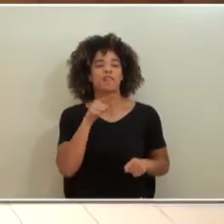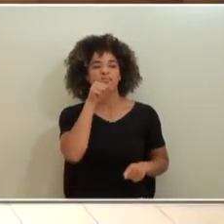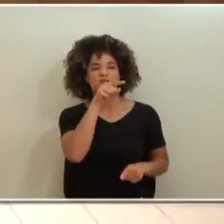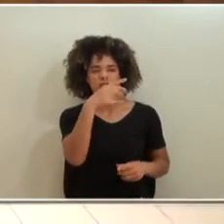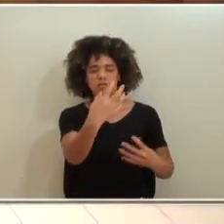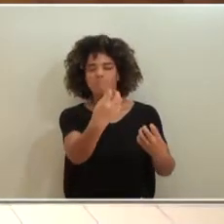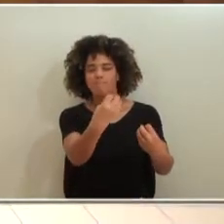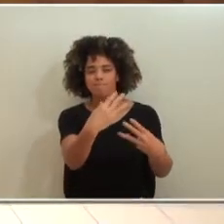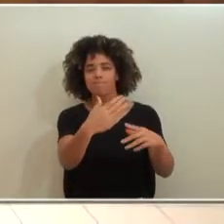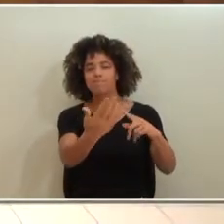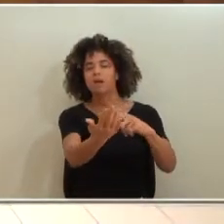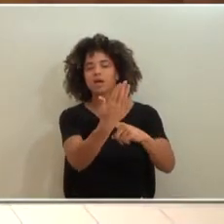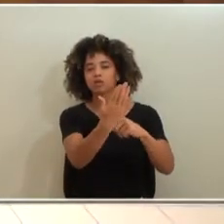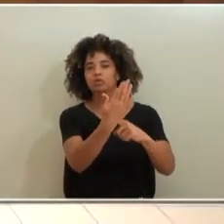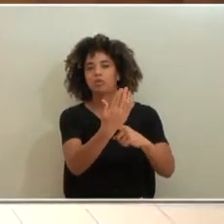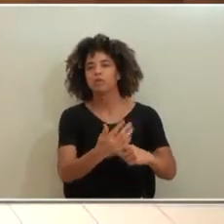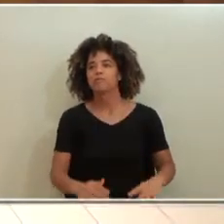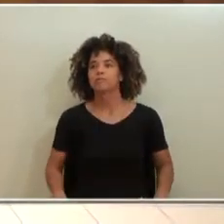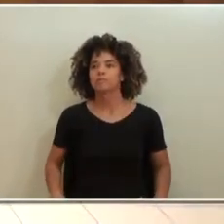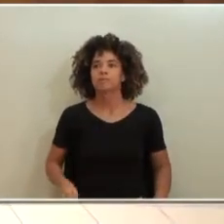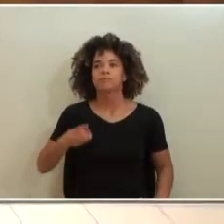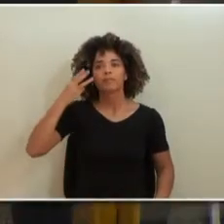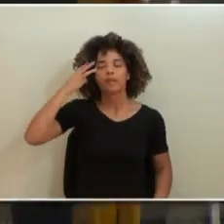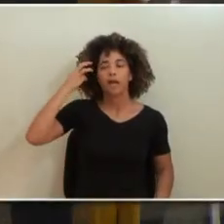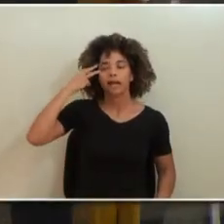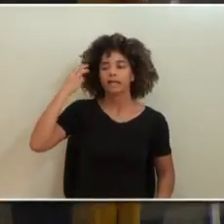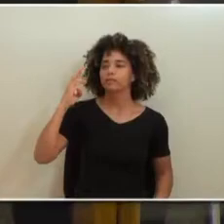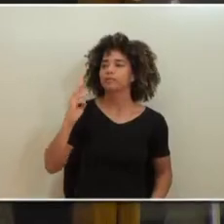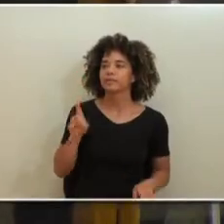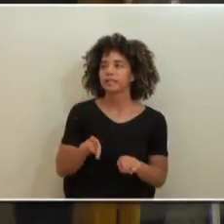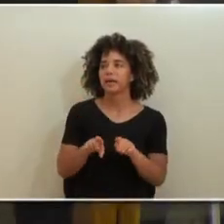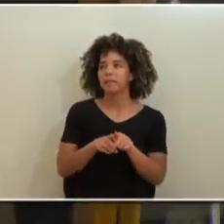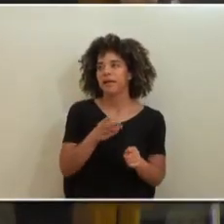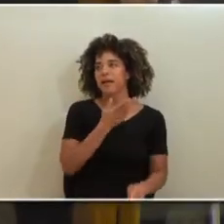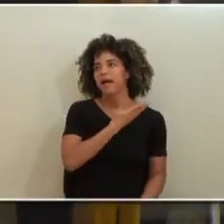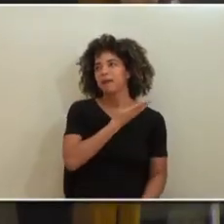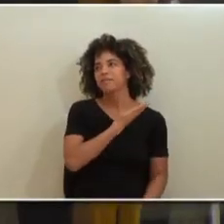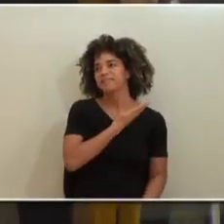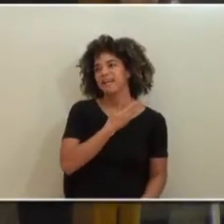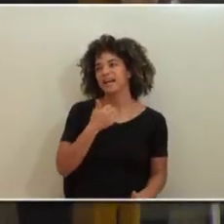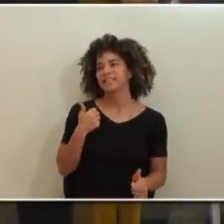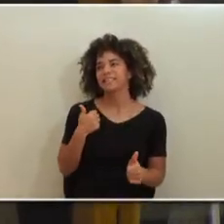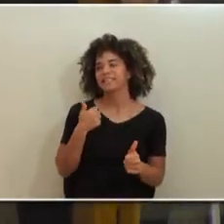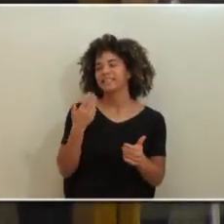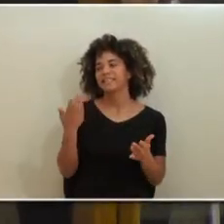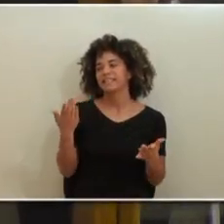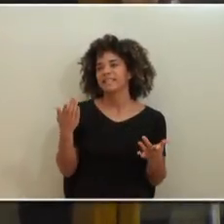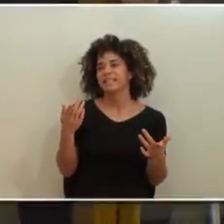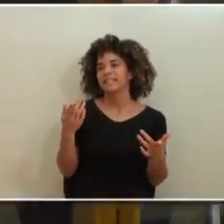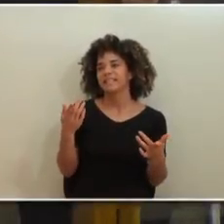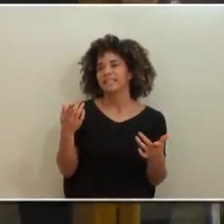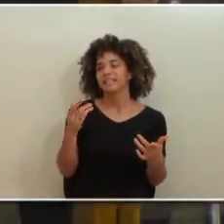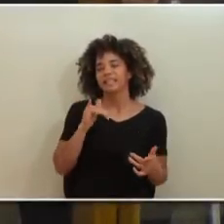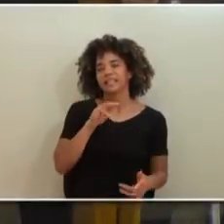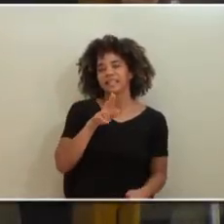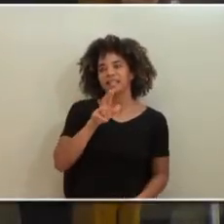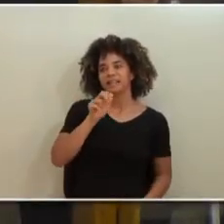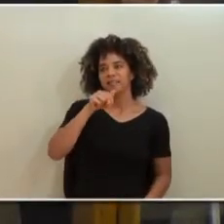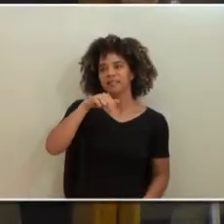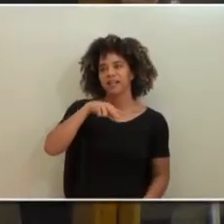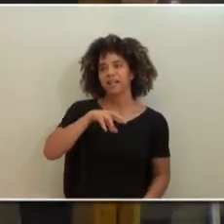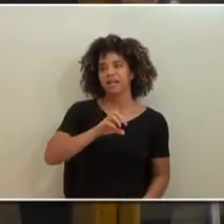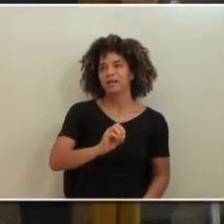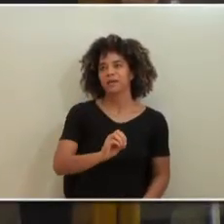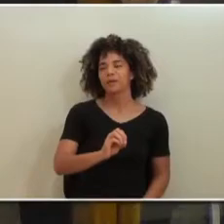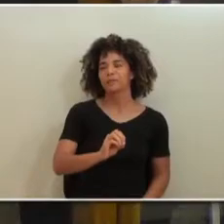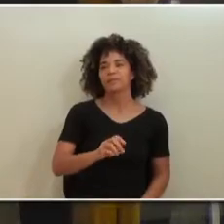nisso. Tá? Calito, não preciso nem dizer a amizade e a parceria que nós temos. O Ivano talvez não conhecesse essa